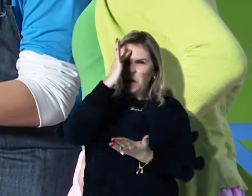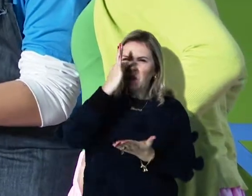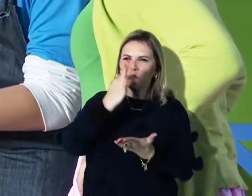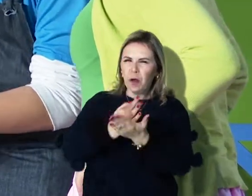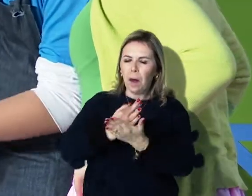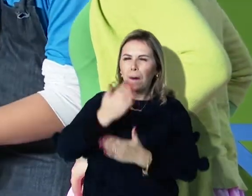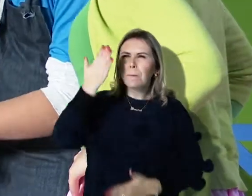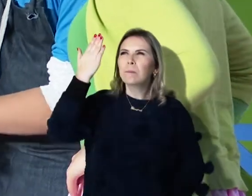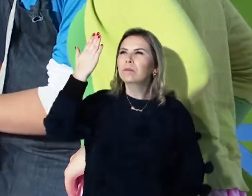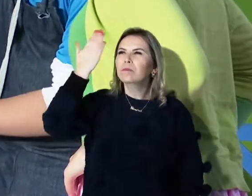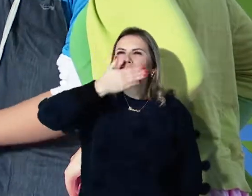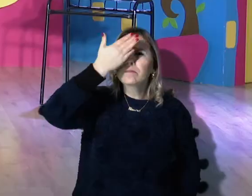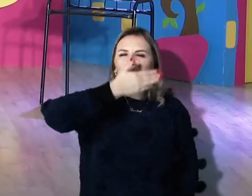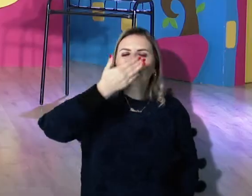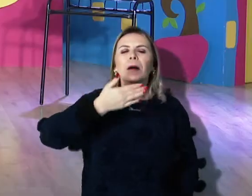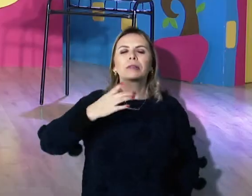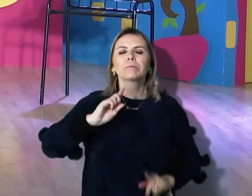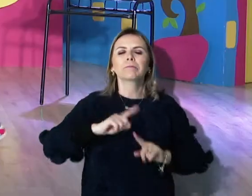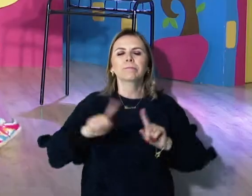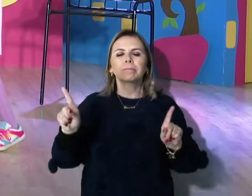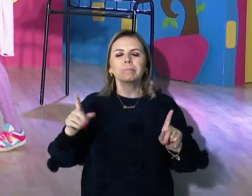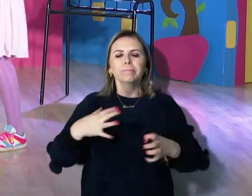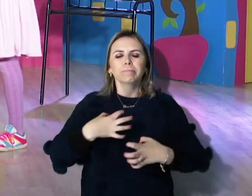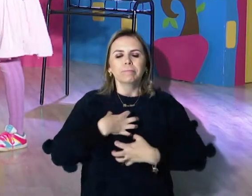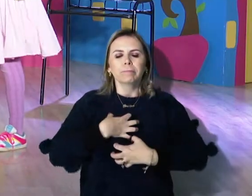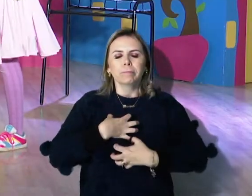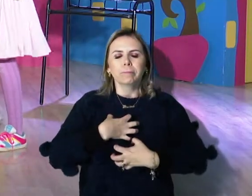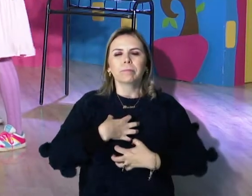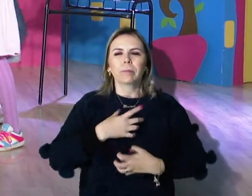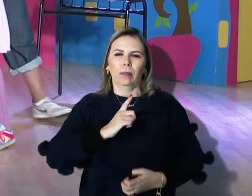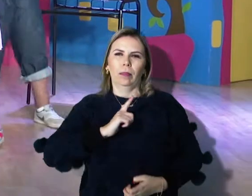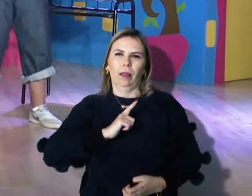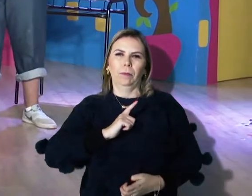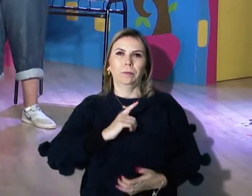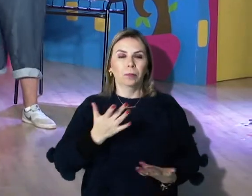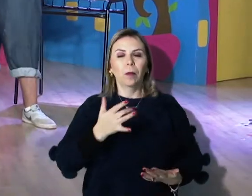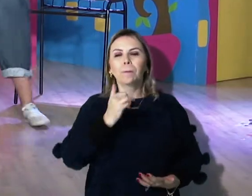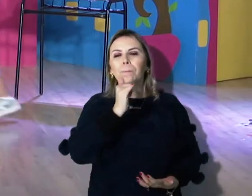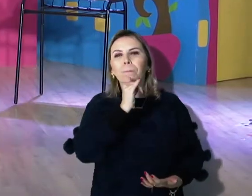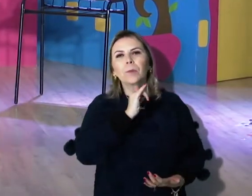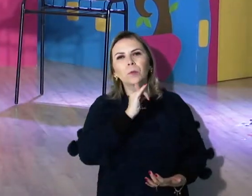que não podemos ver. Ah, eu tenho um exemplo.